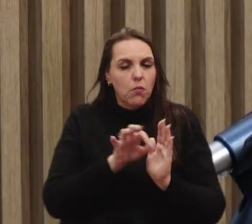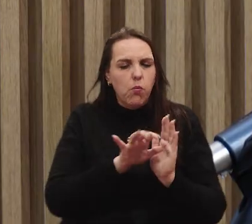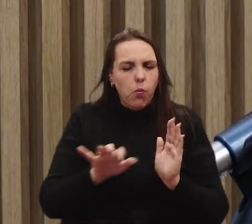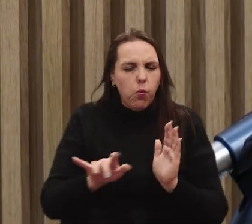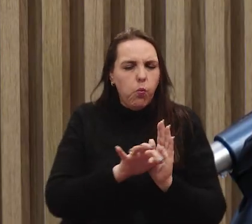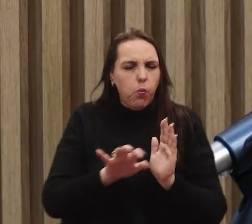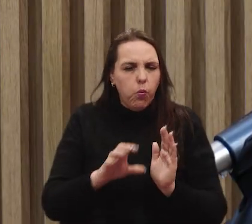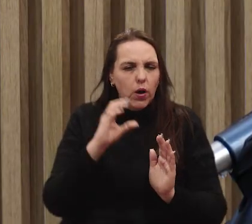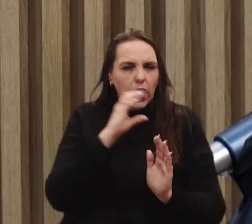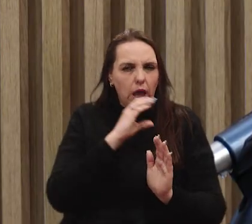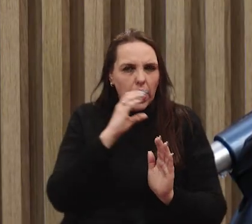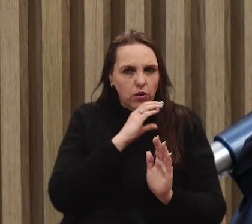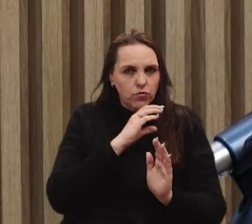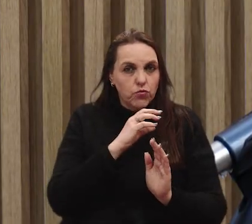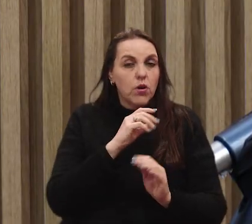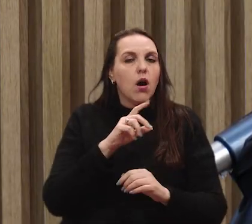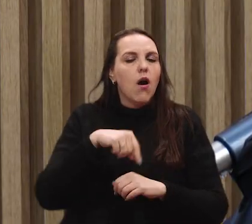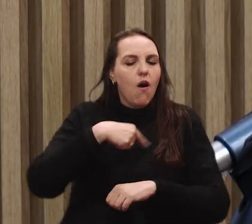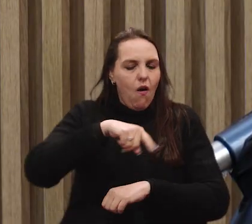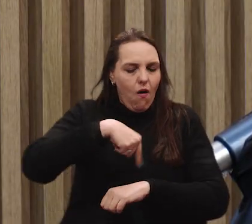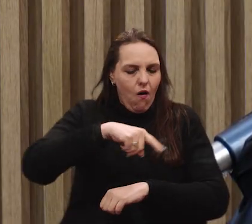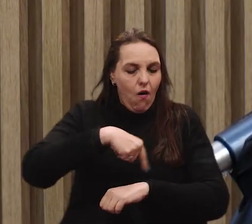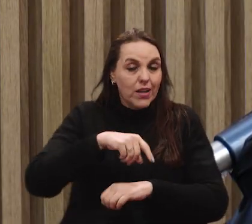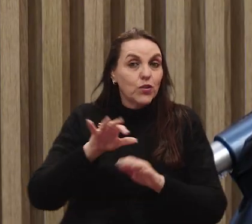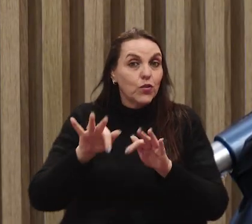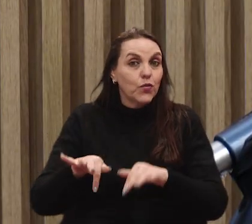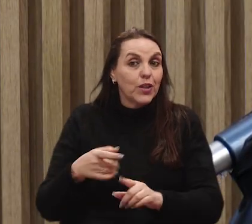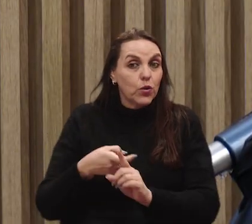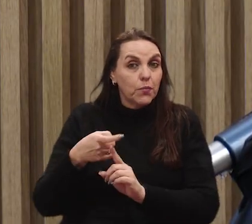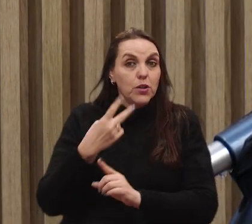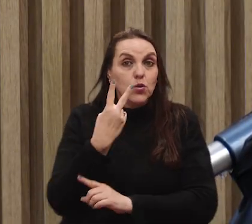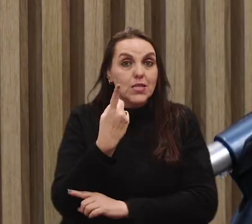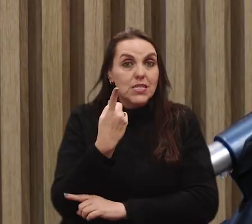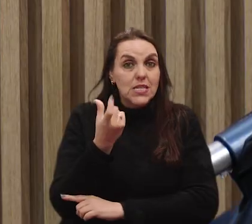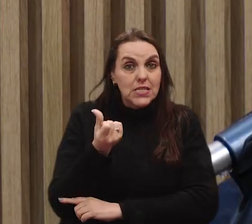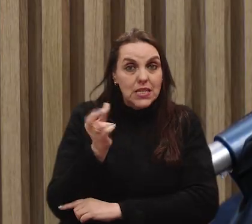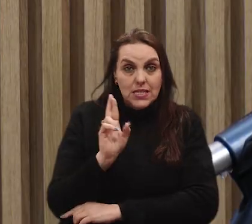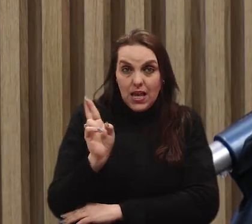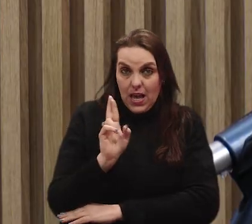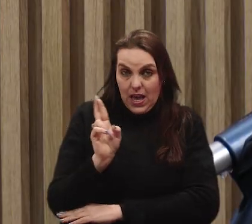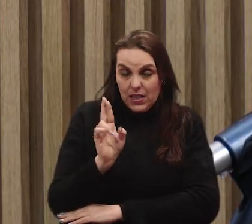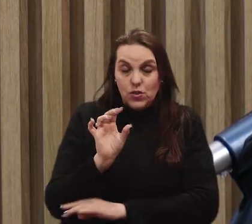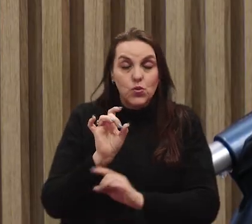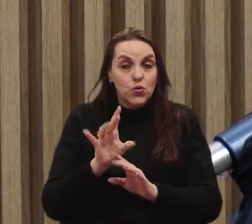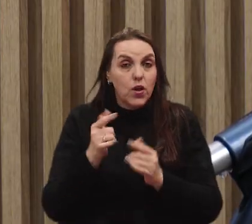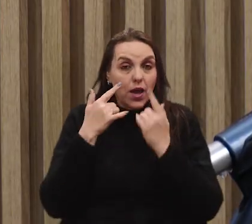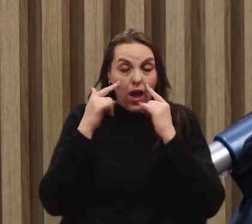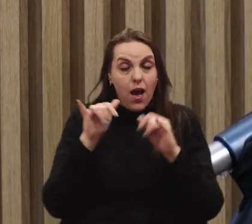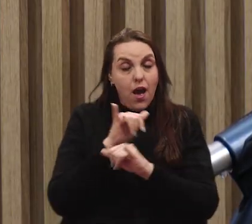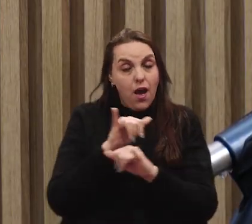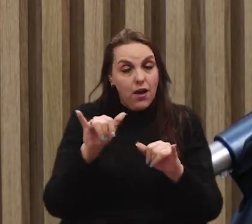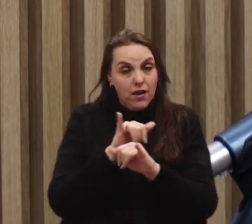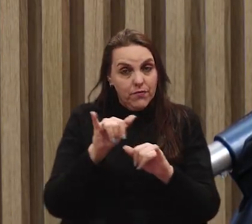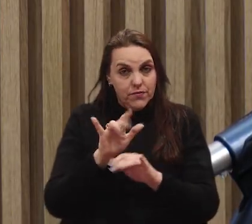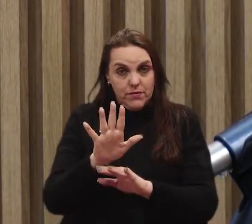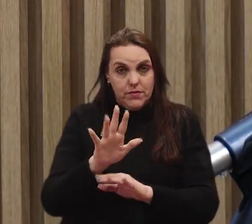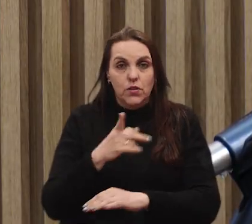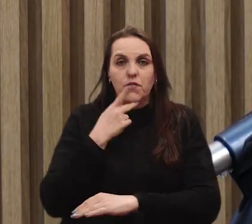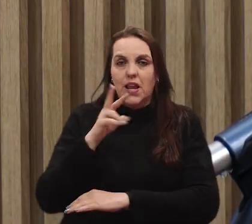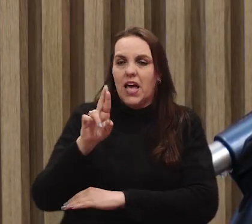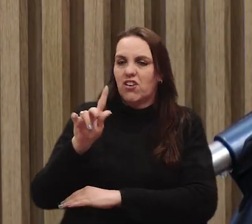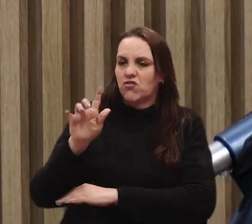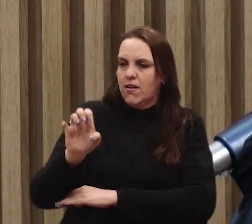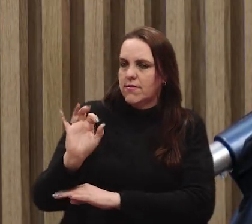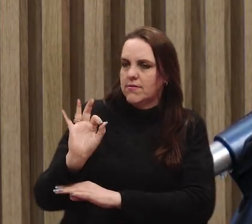tempo em casa, com ela ligada, no final do mês dá R$216. Então, a gente só quer alertar, não está querendo dizer que a RGE